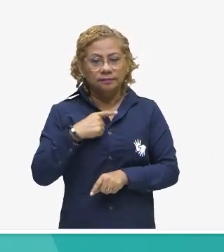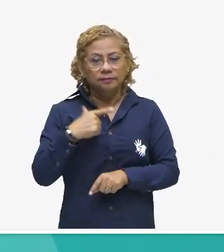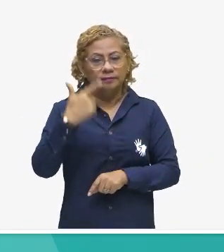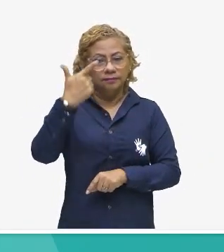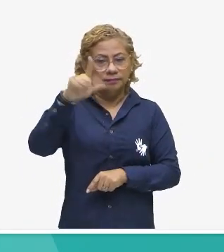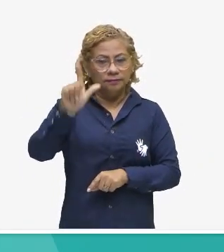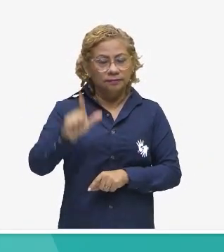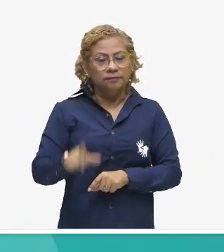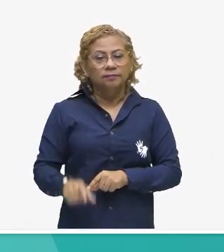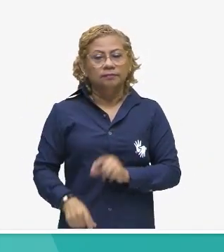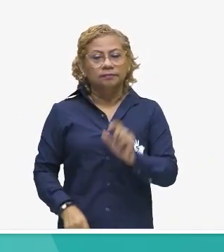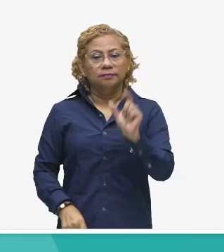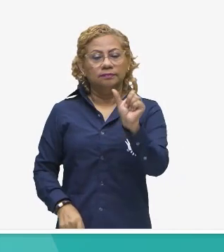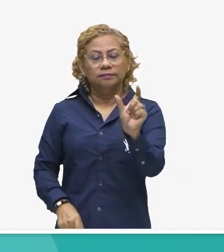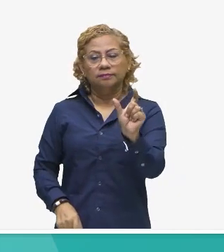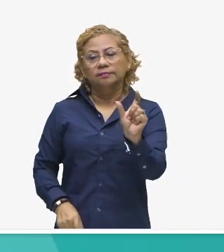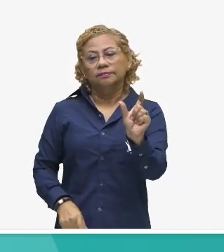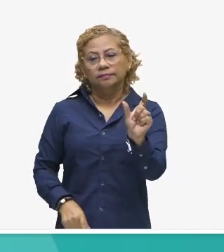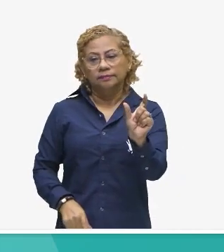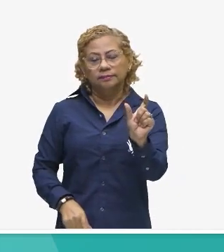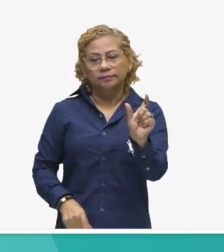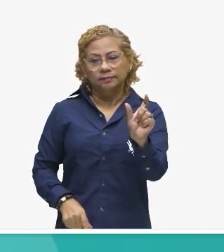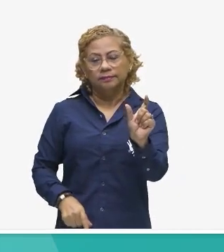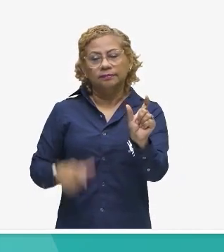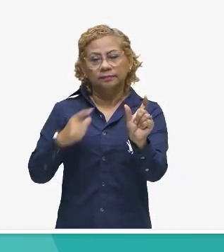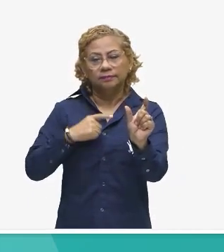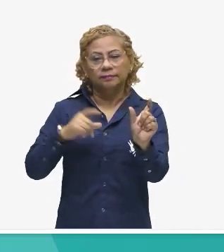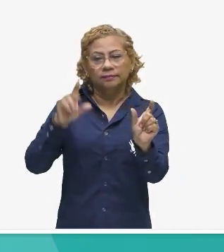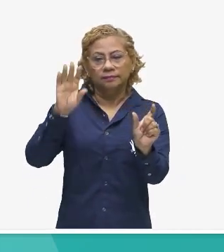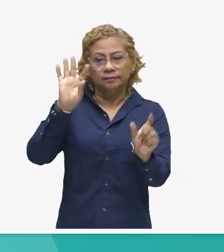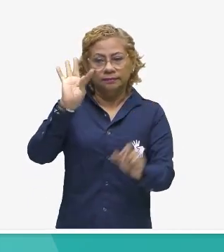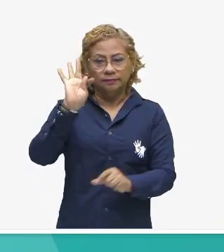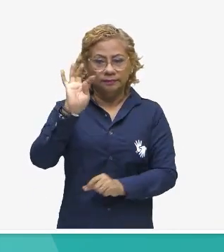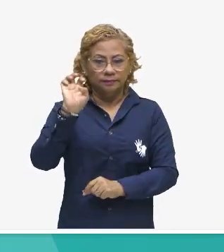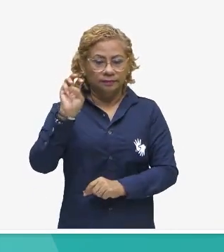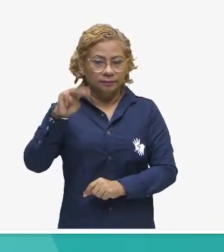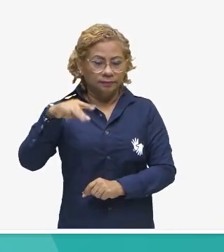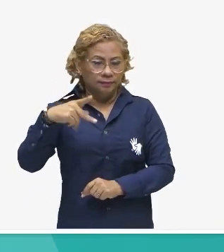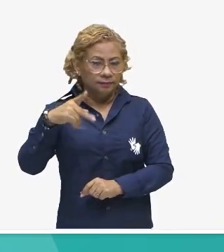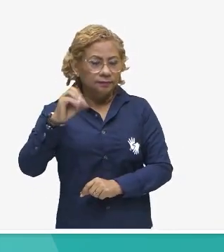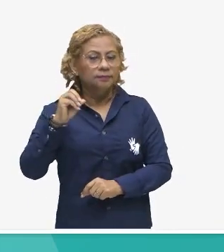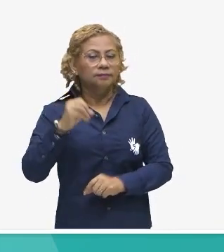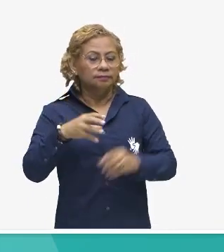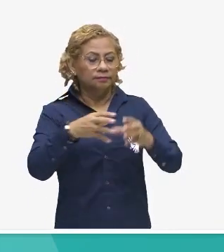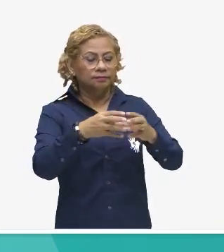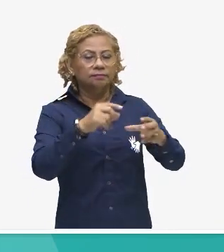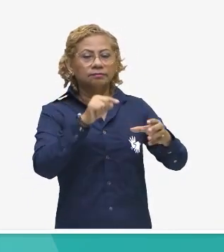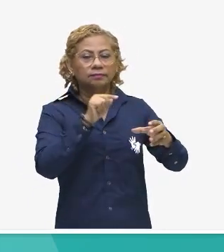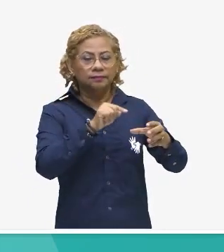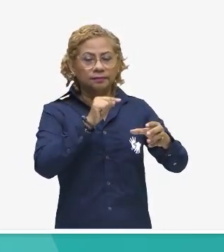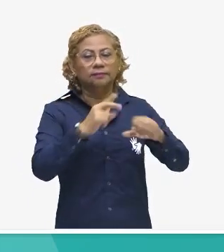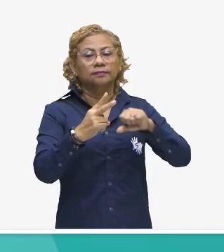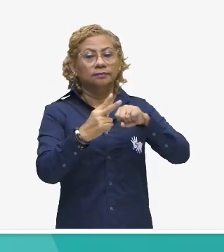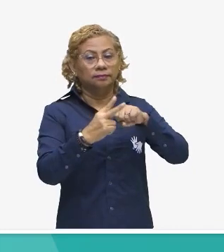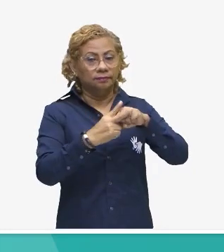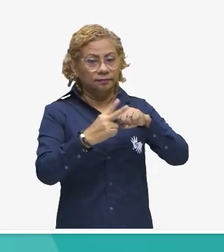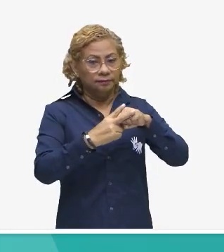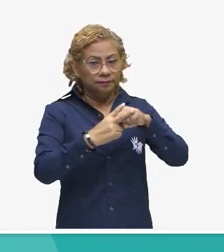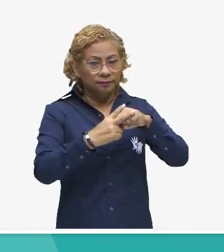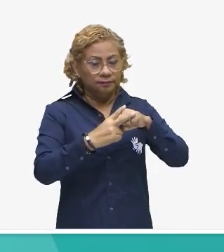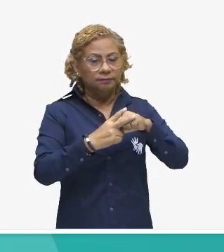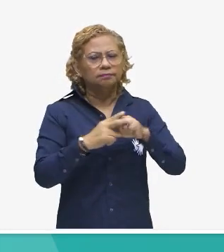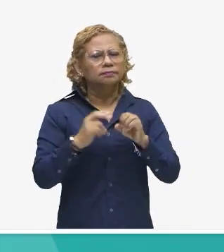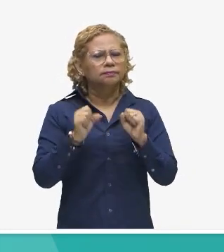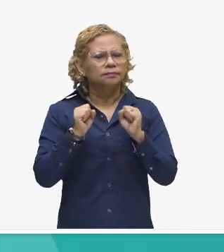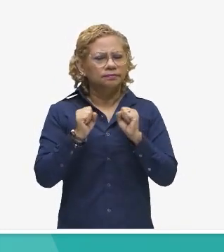dão essa ideia de tempo, mas o verbo é a única classe gramatical que